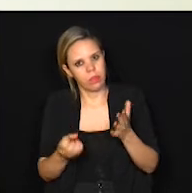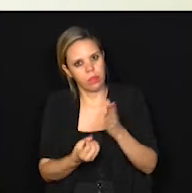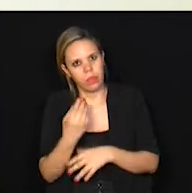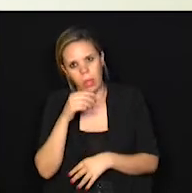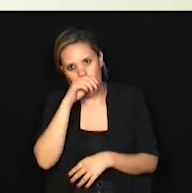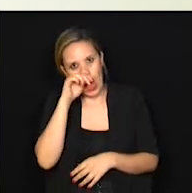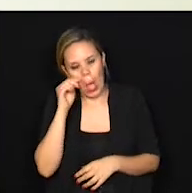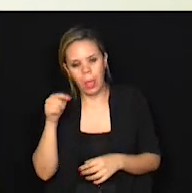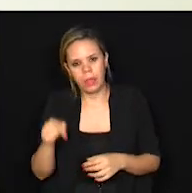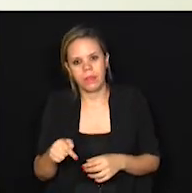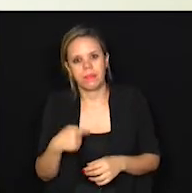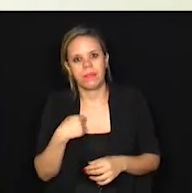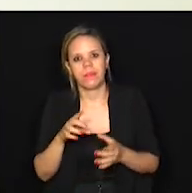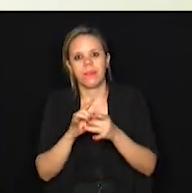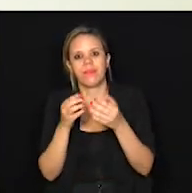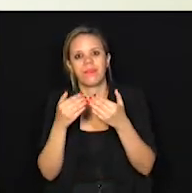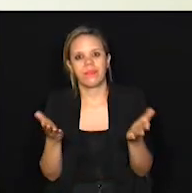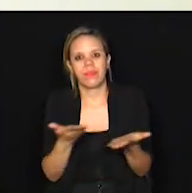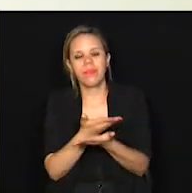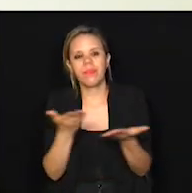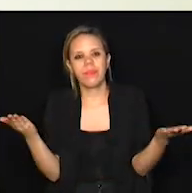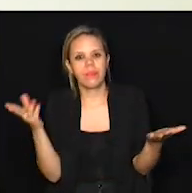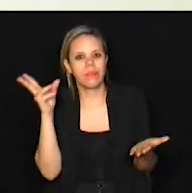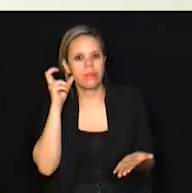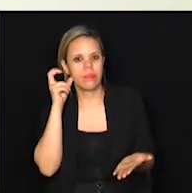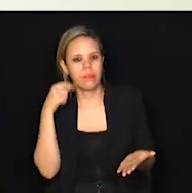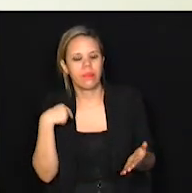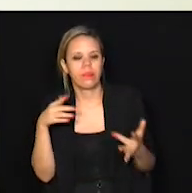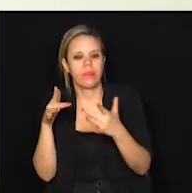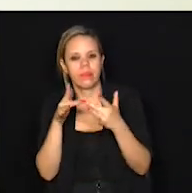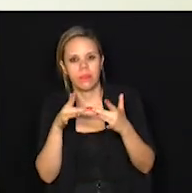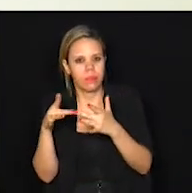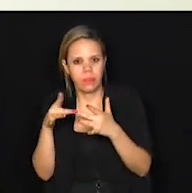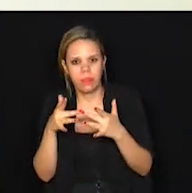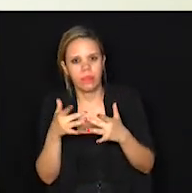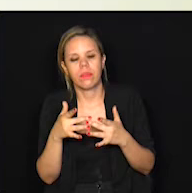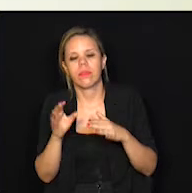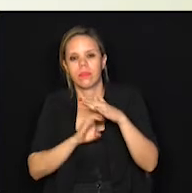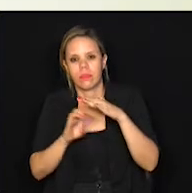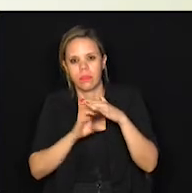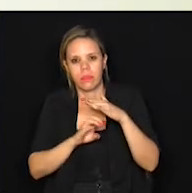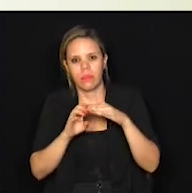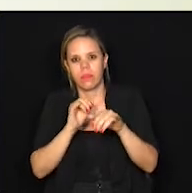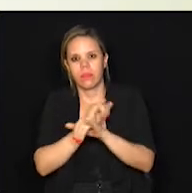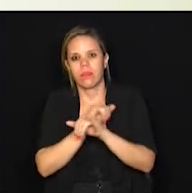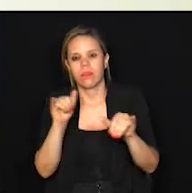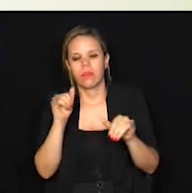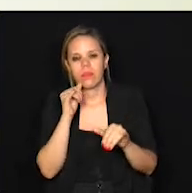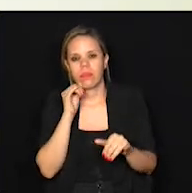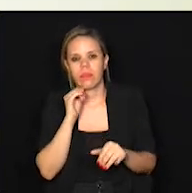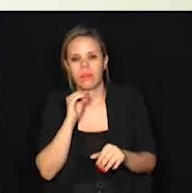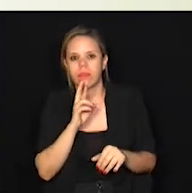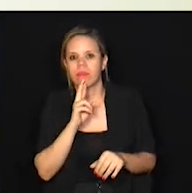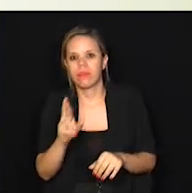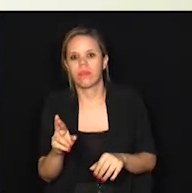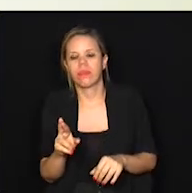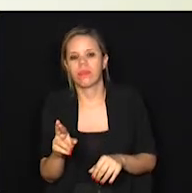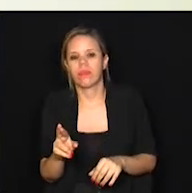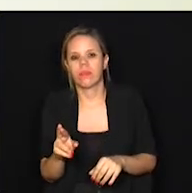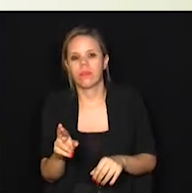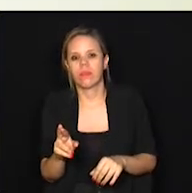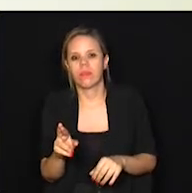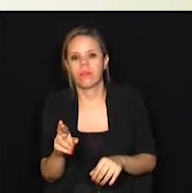disposição de apoio à educação. São médicos de diferentes segmentos e eles estão aí dispostos a